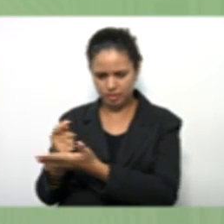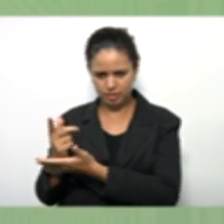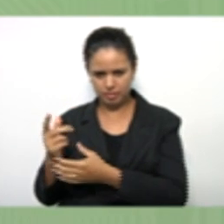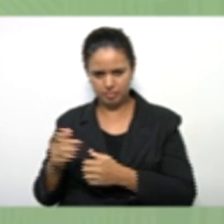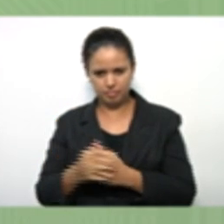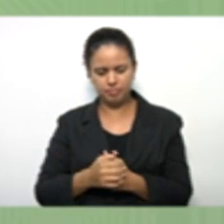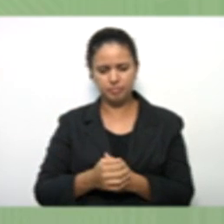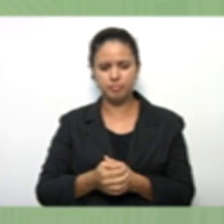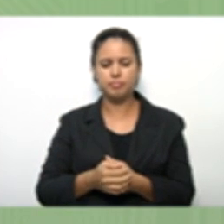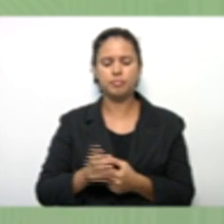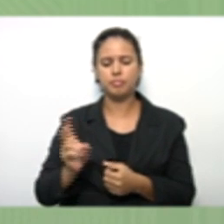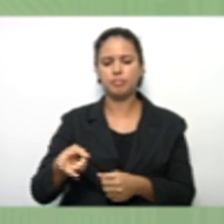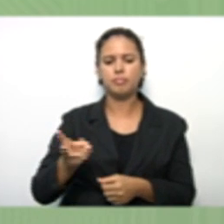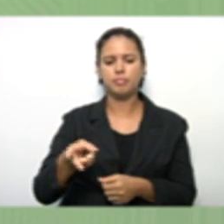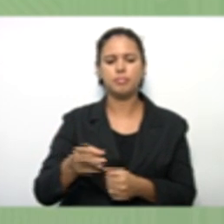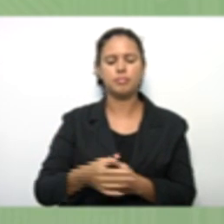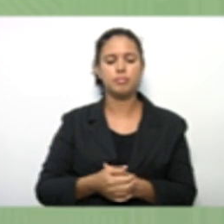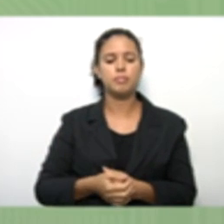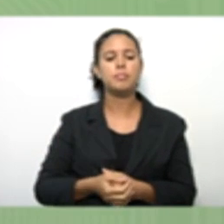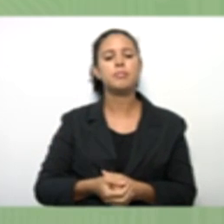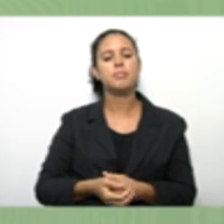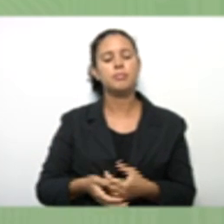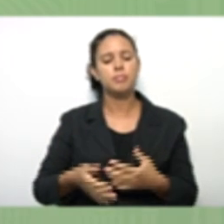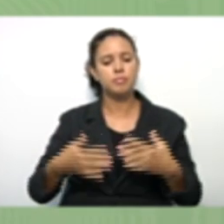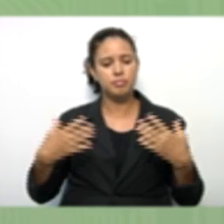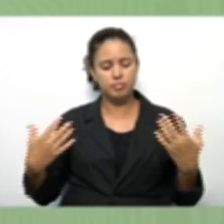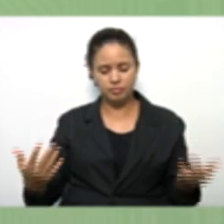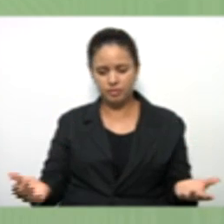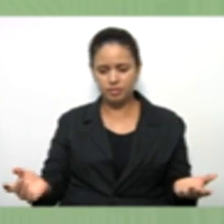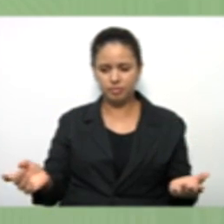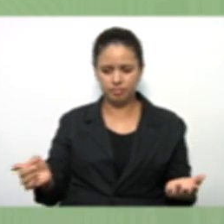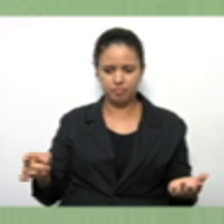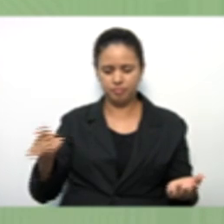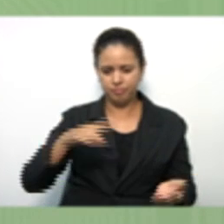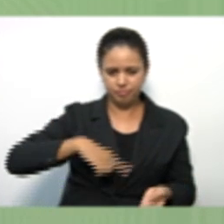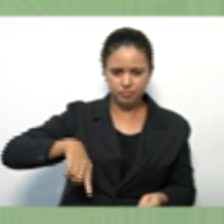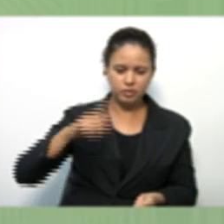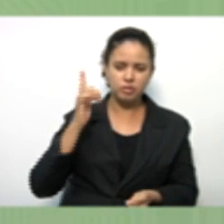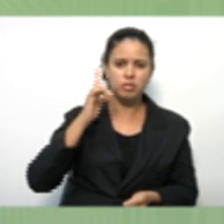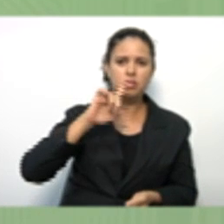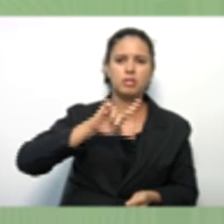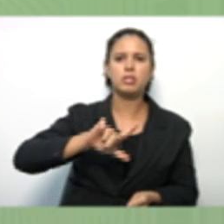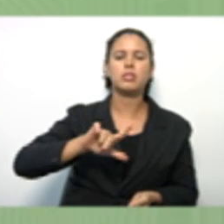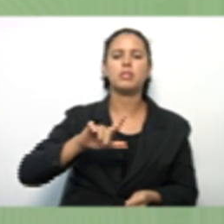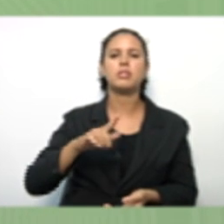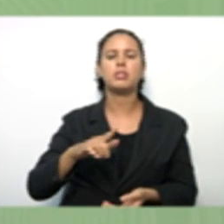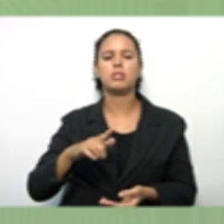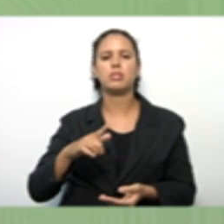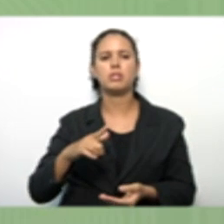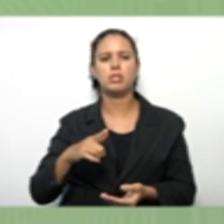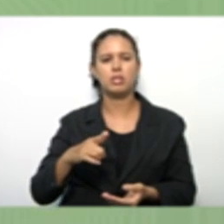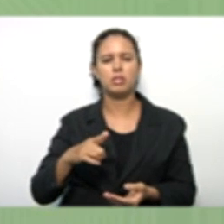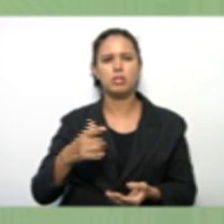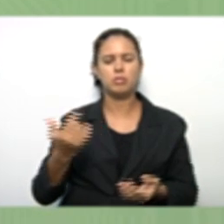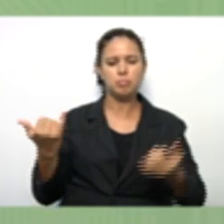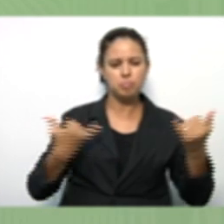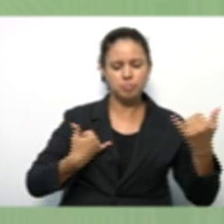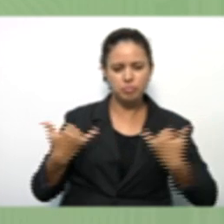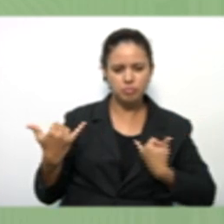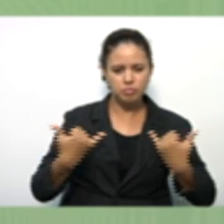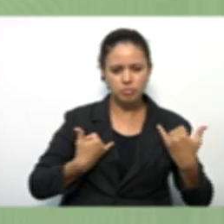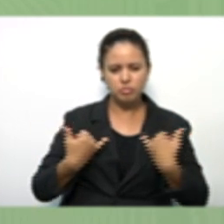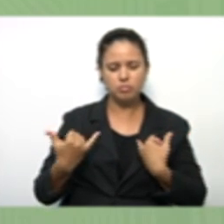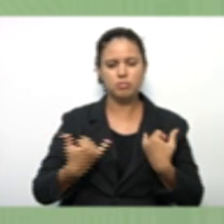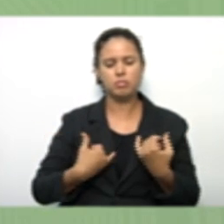ingressos. Continuando, para que a gente consiga levantar todas essas informações, né, como